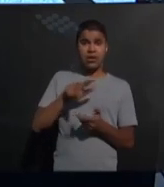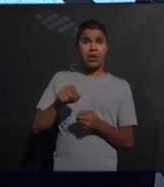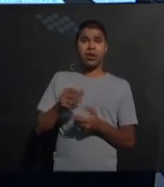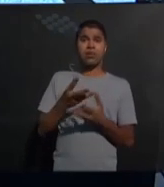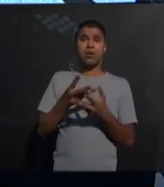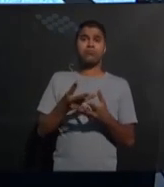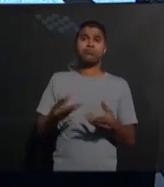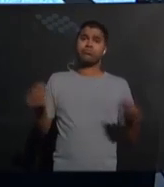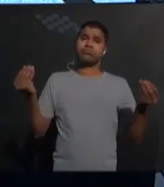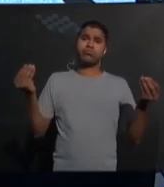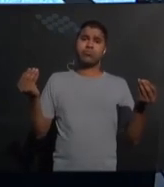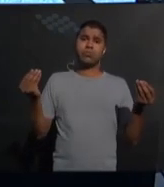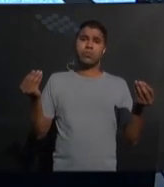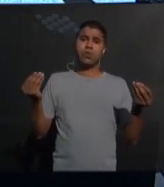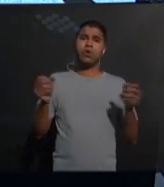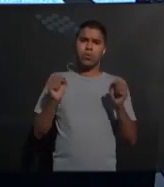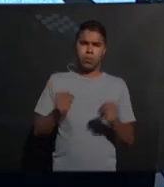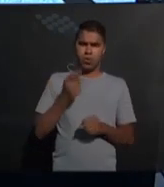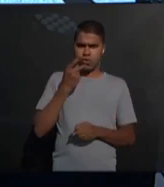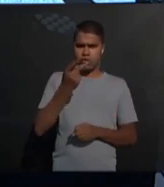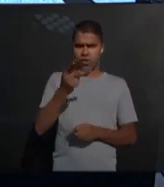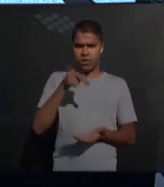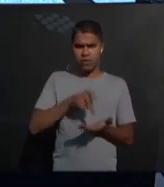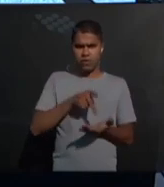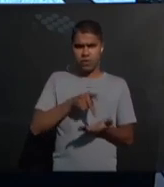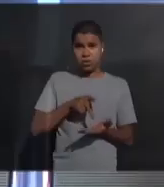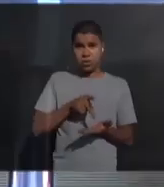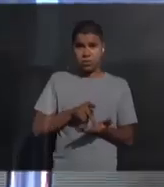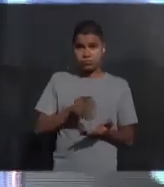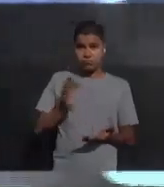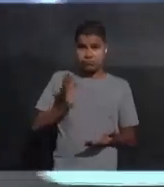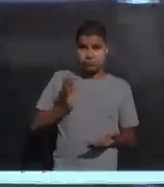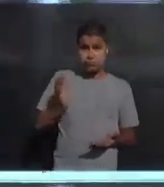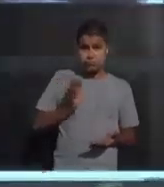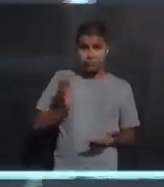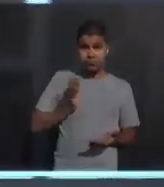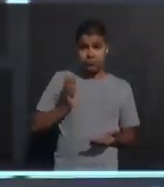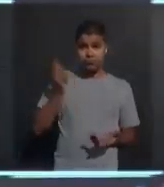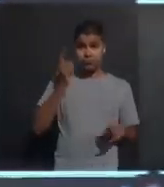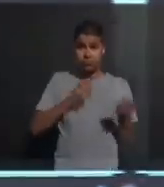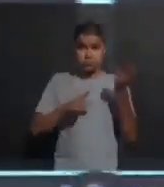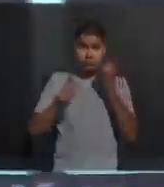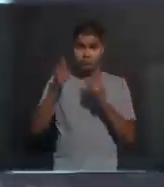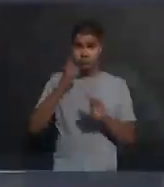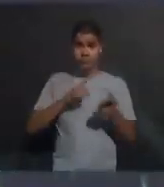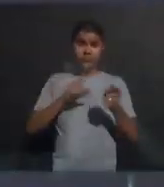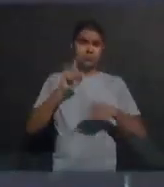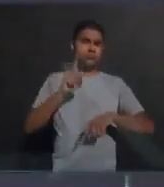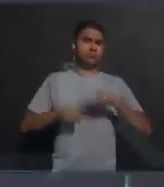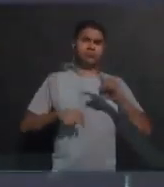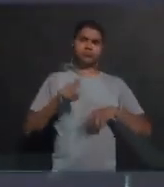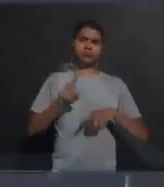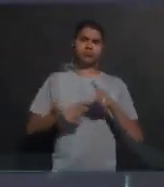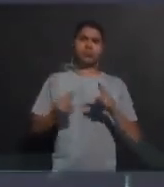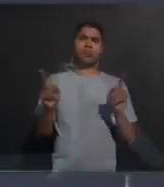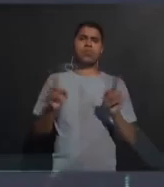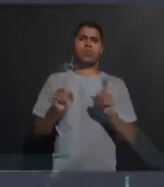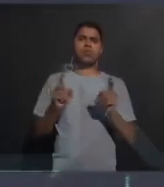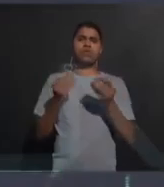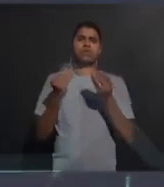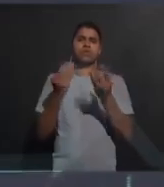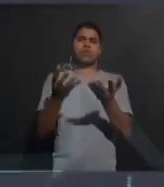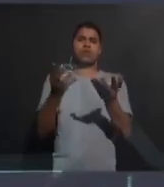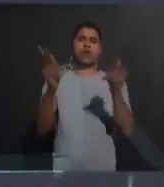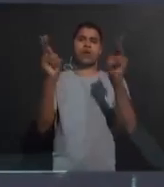passageiras e posso falar a verdade as riquezas e as conquistas materiais não vão parar a paz que